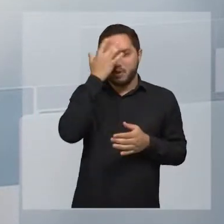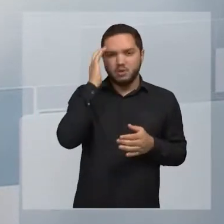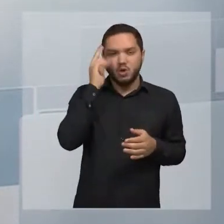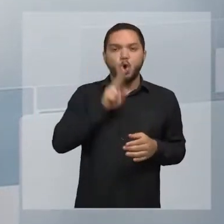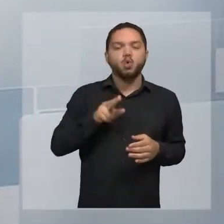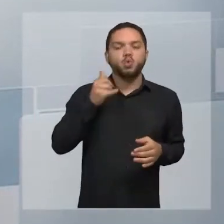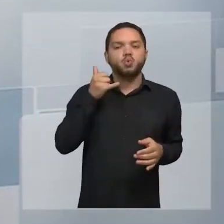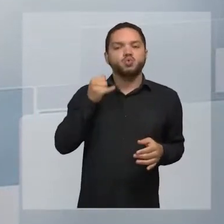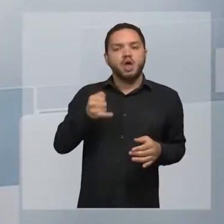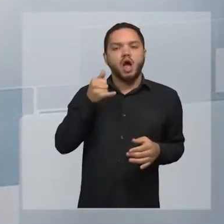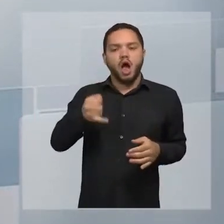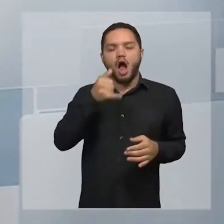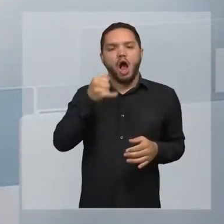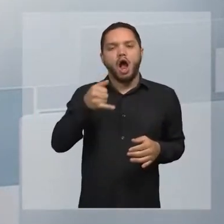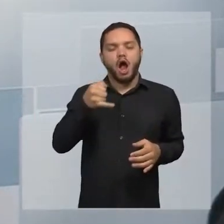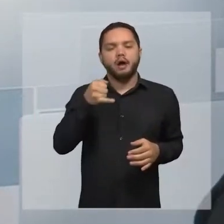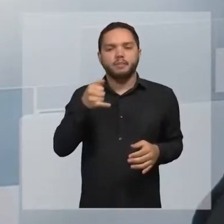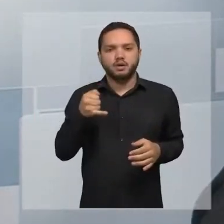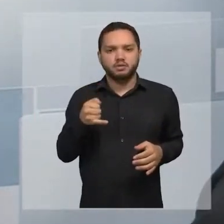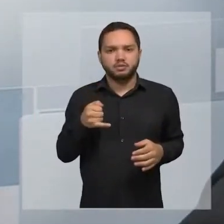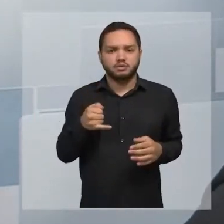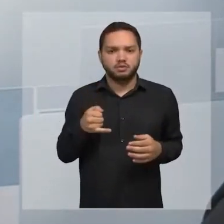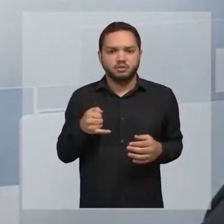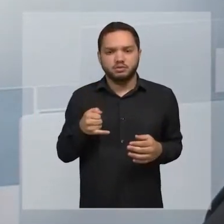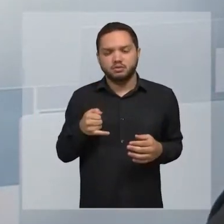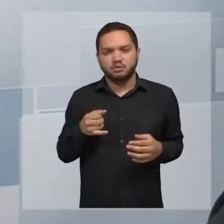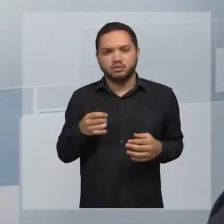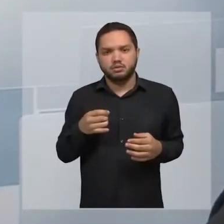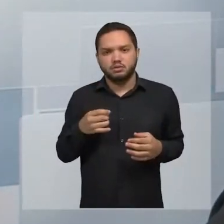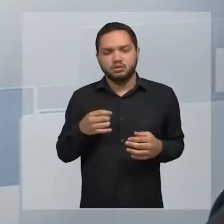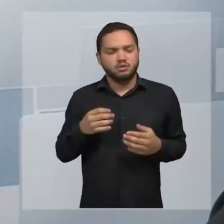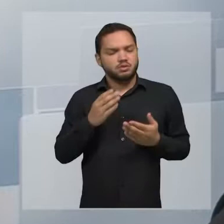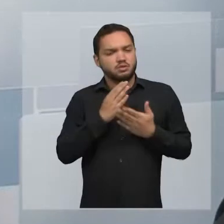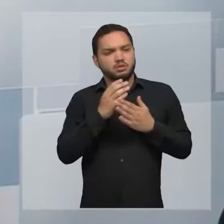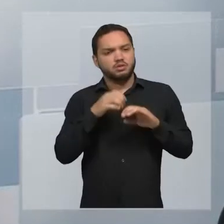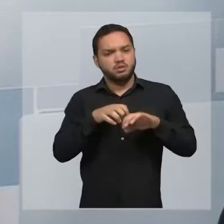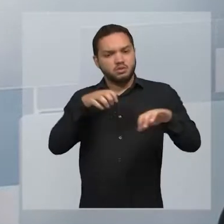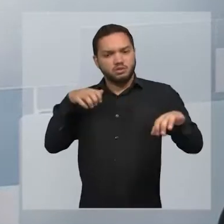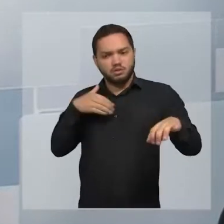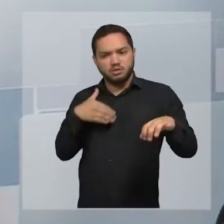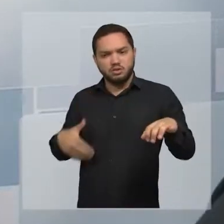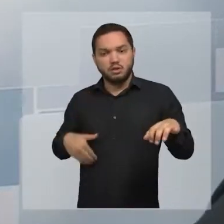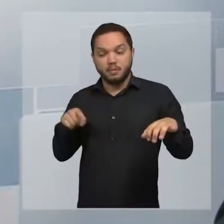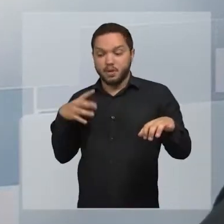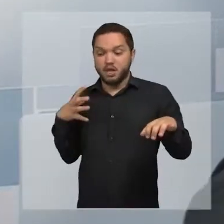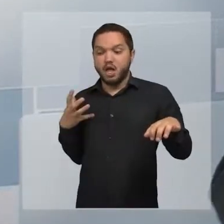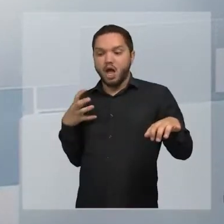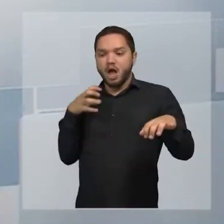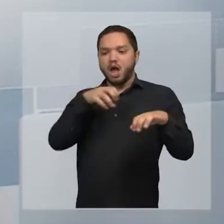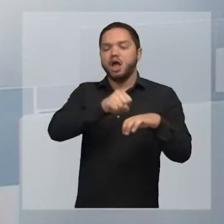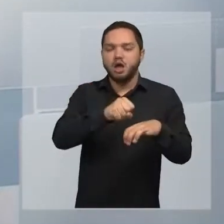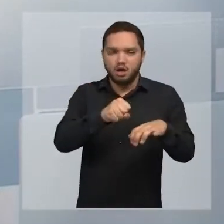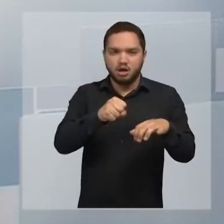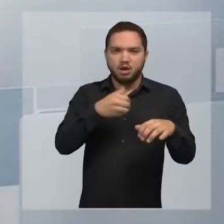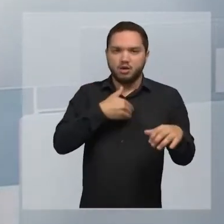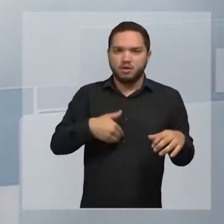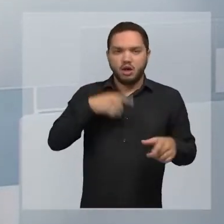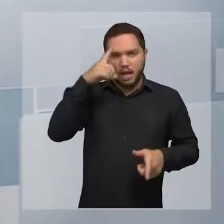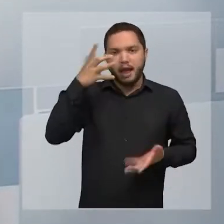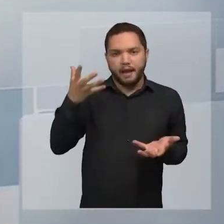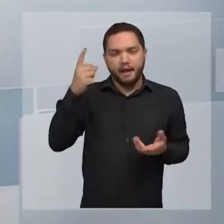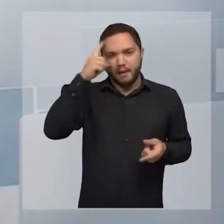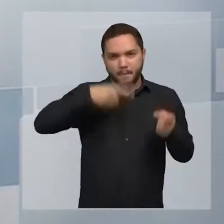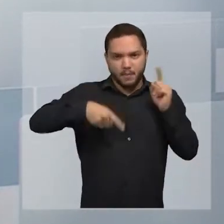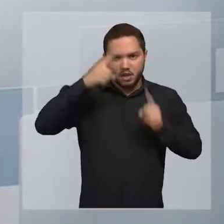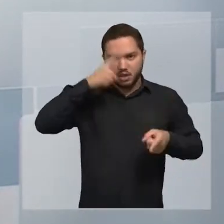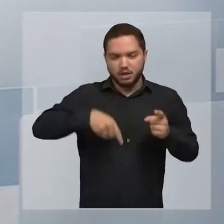grupo de milicianos. Quer dizer, um grupo paralelo ao Estado, mas que quer dominar a máquina internamente.